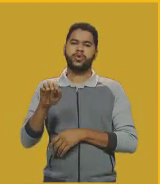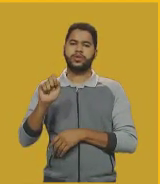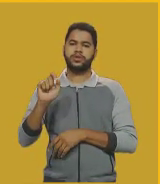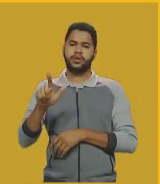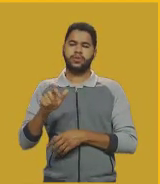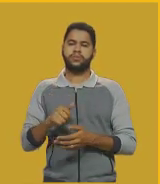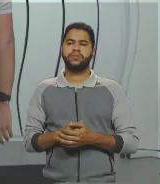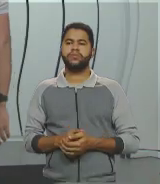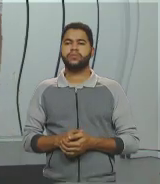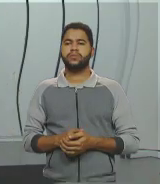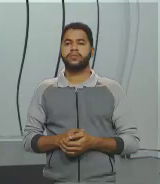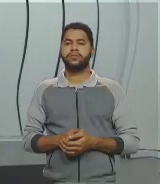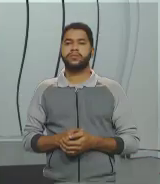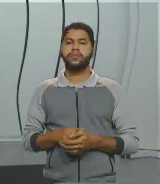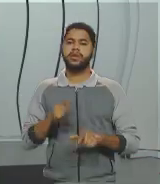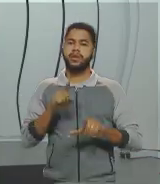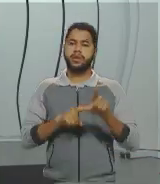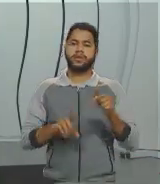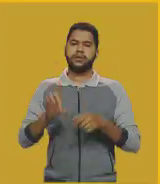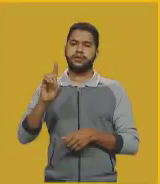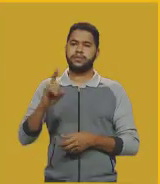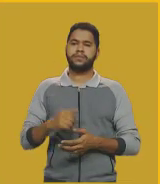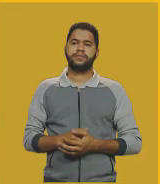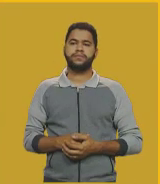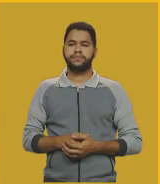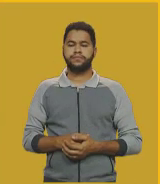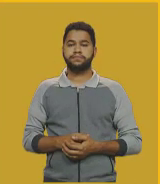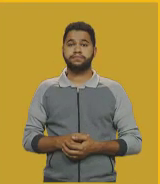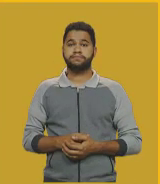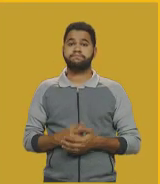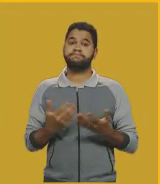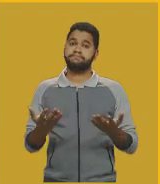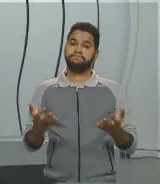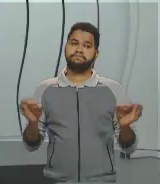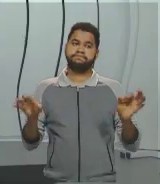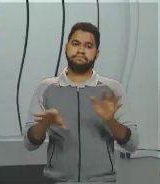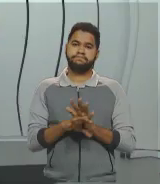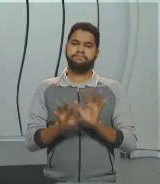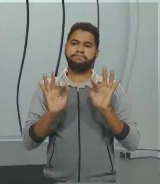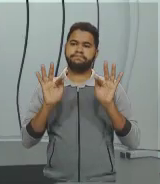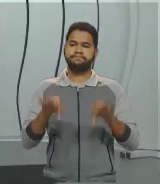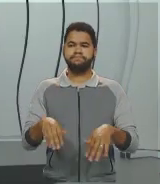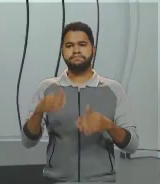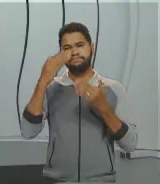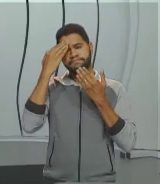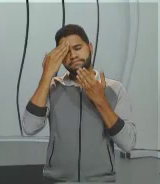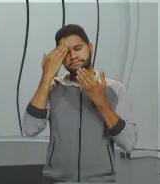Então, vai ser a alternativa letra D. Pessoal, a gente fica por aqui.